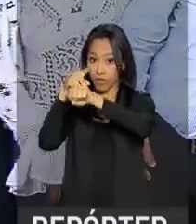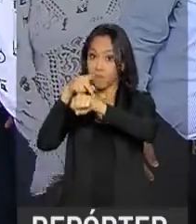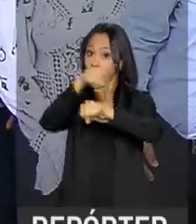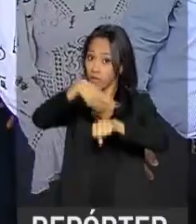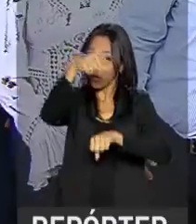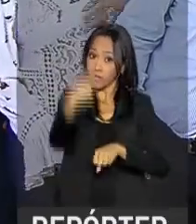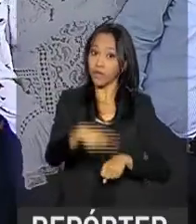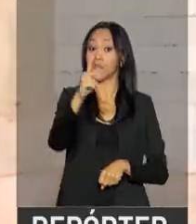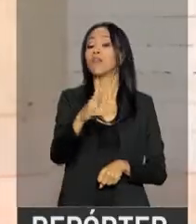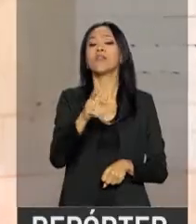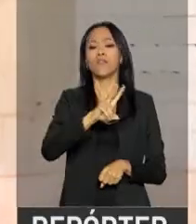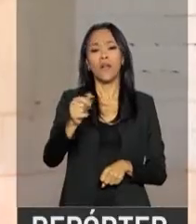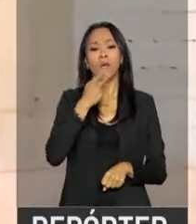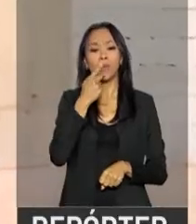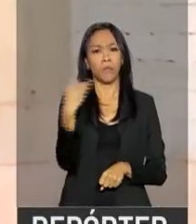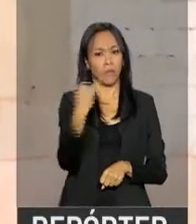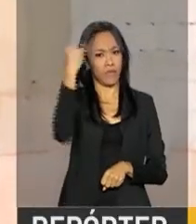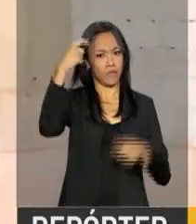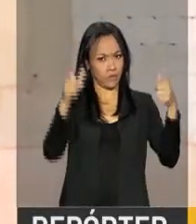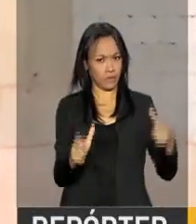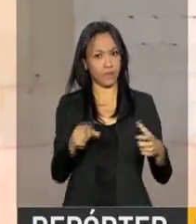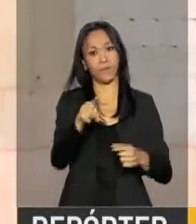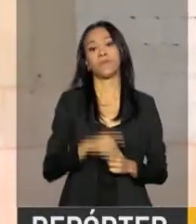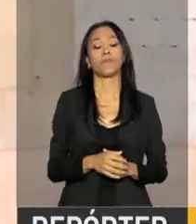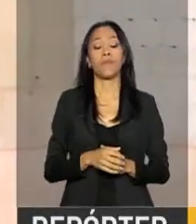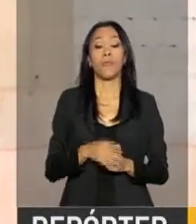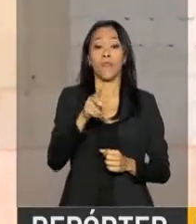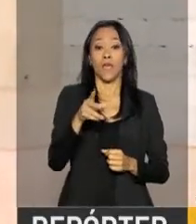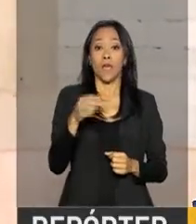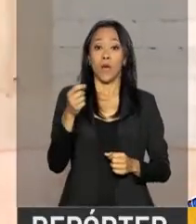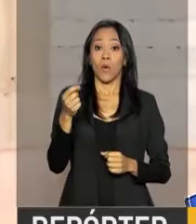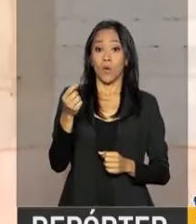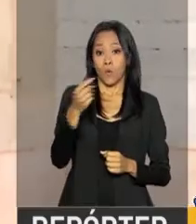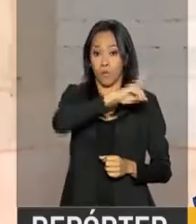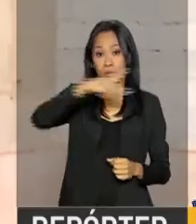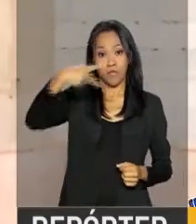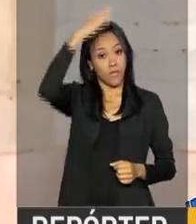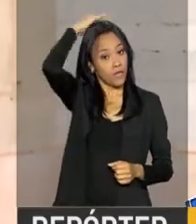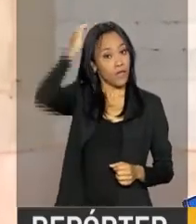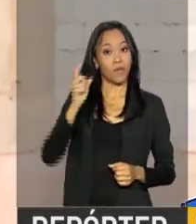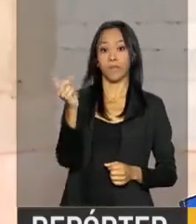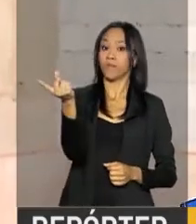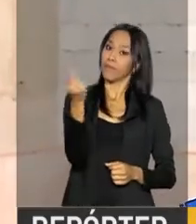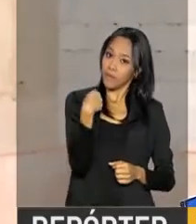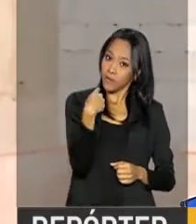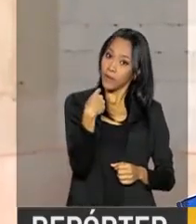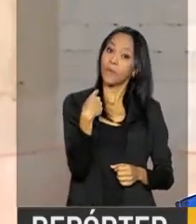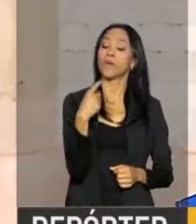empreendimento para a região a determinação do presidente teme que nós criássemos o programa avançar foi uma determinação